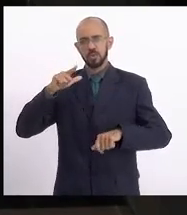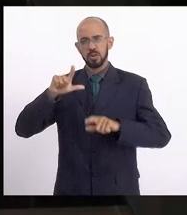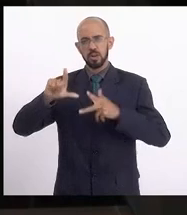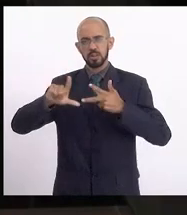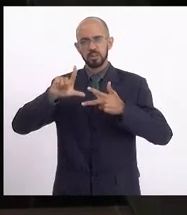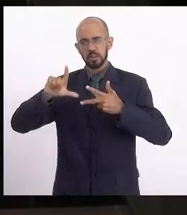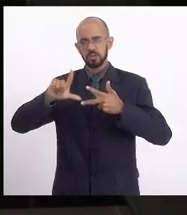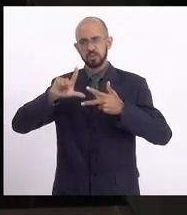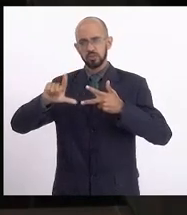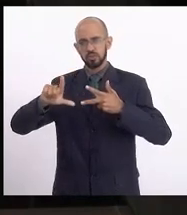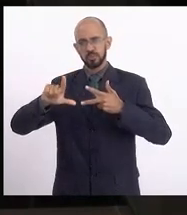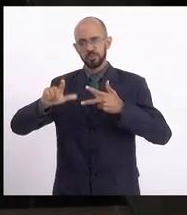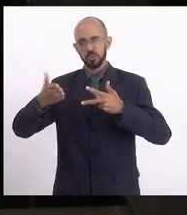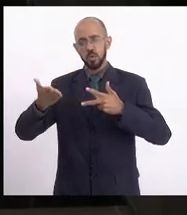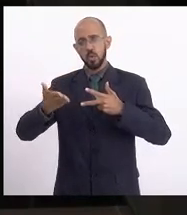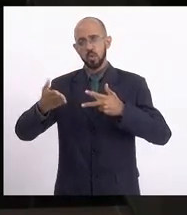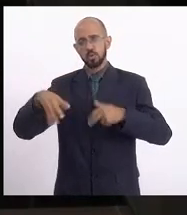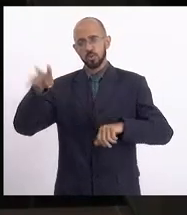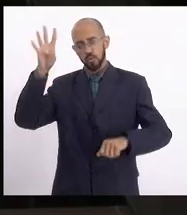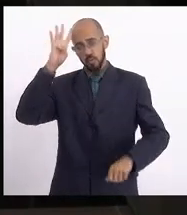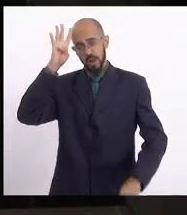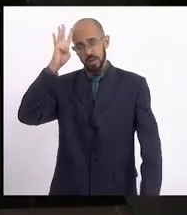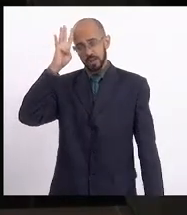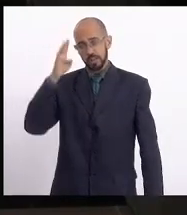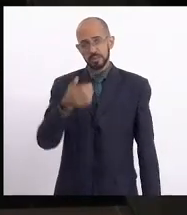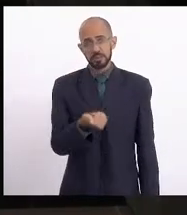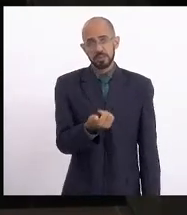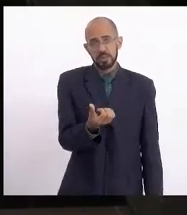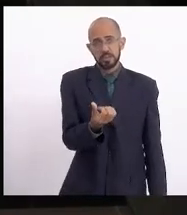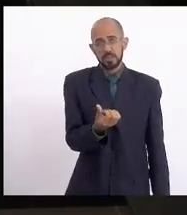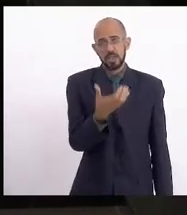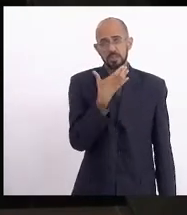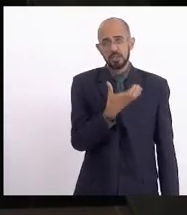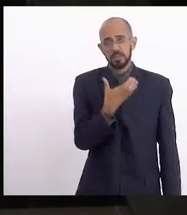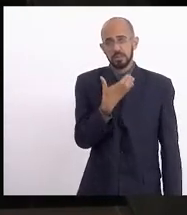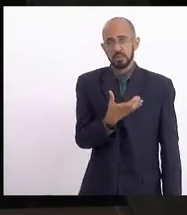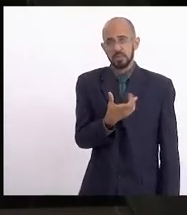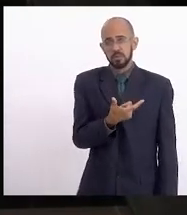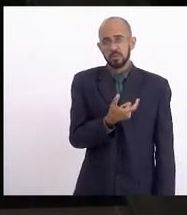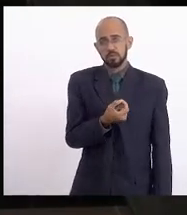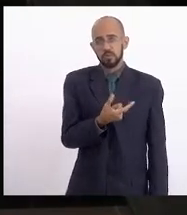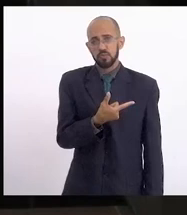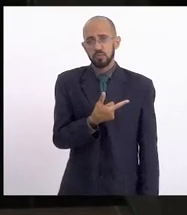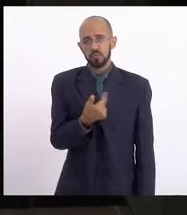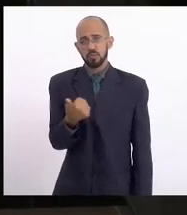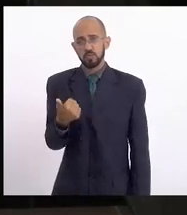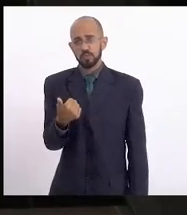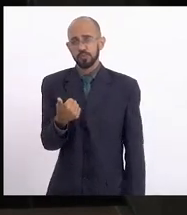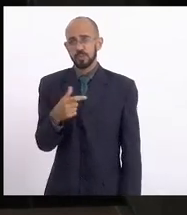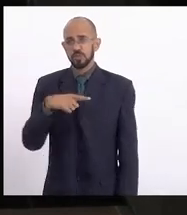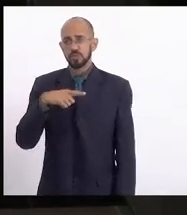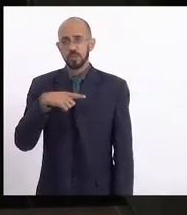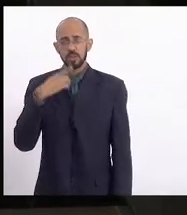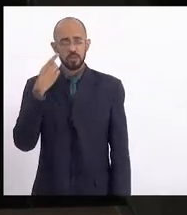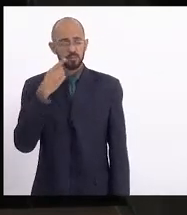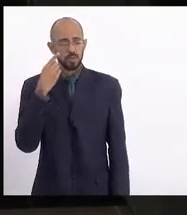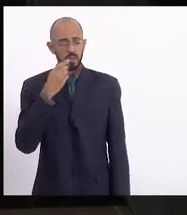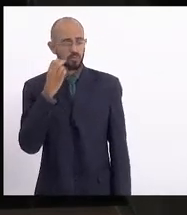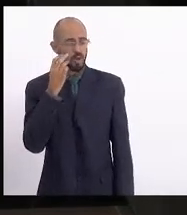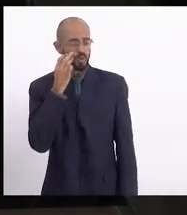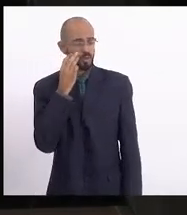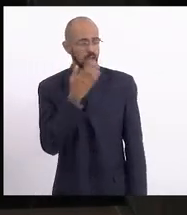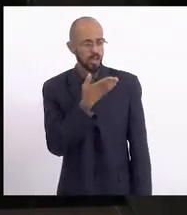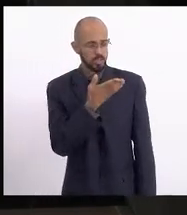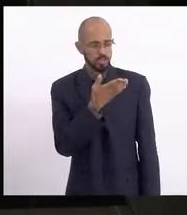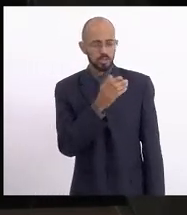quarta-feira, 16 de dezembro. Temos hoje, deputado Valdeque Carneiro,